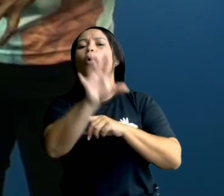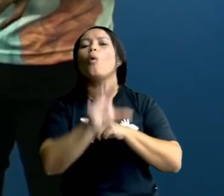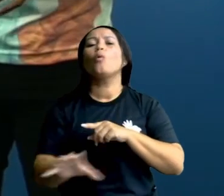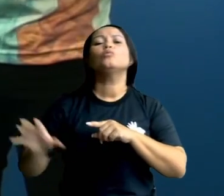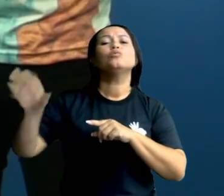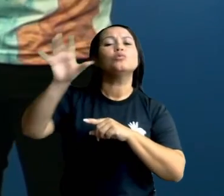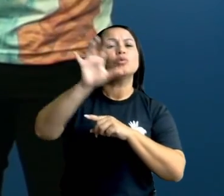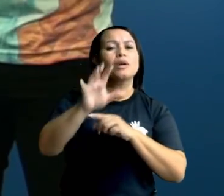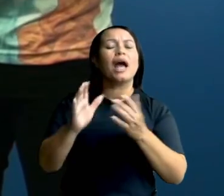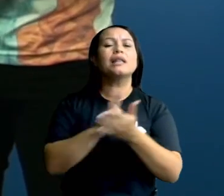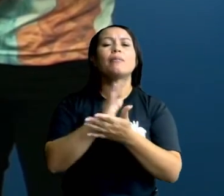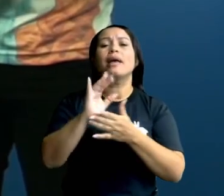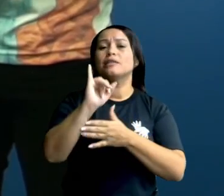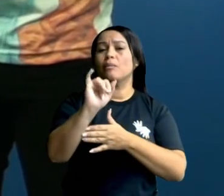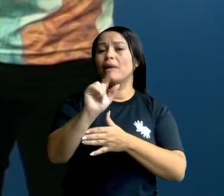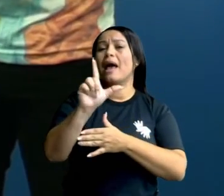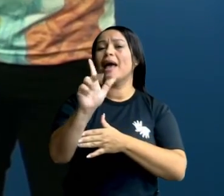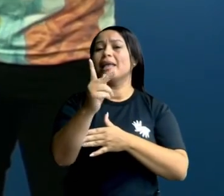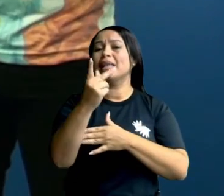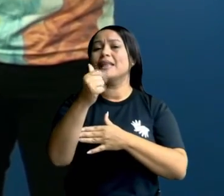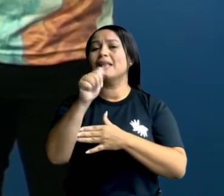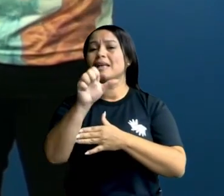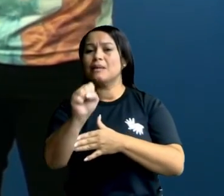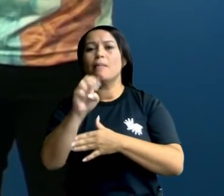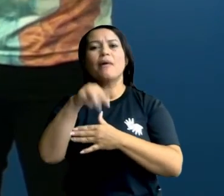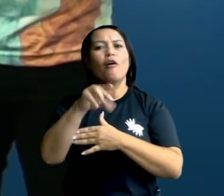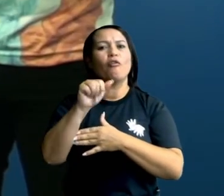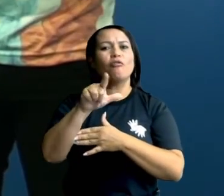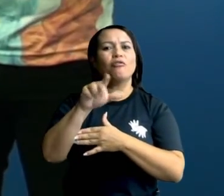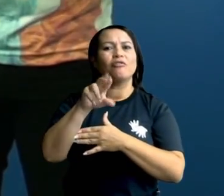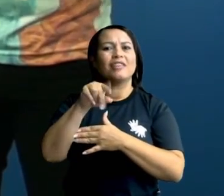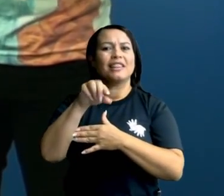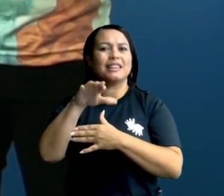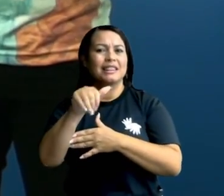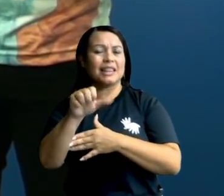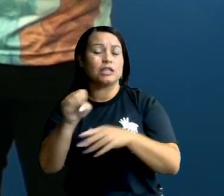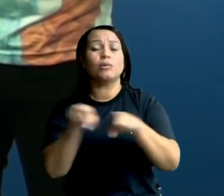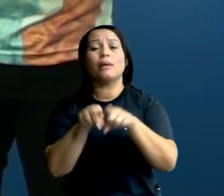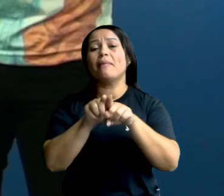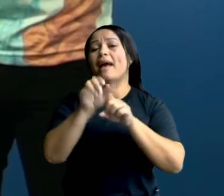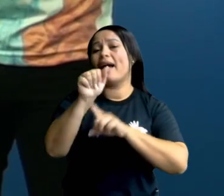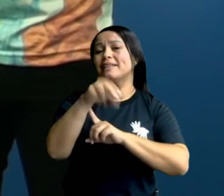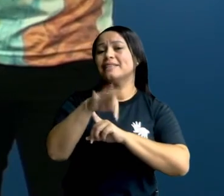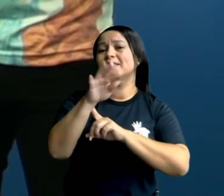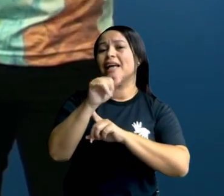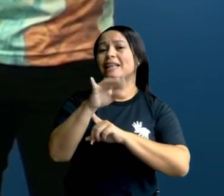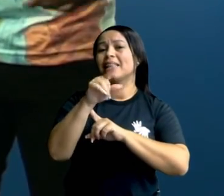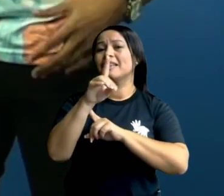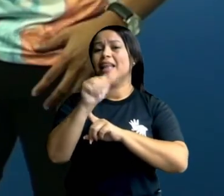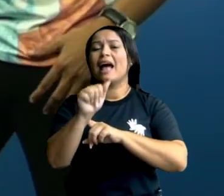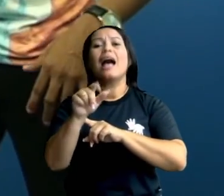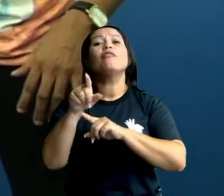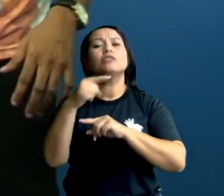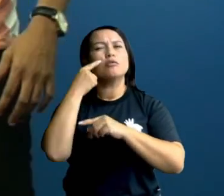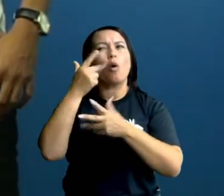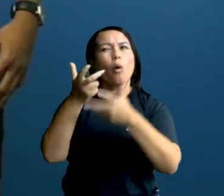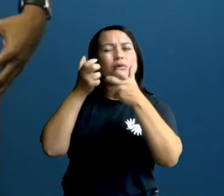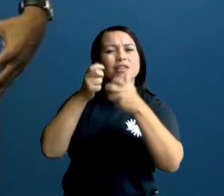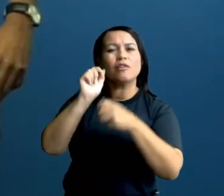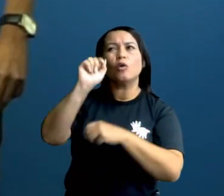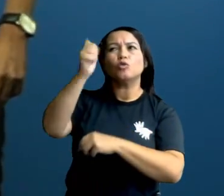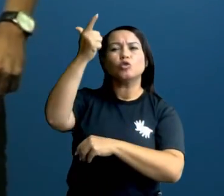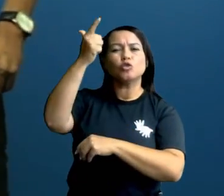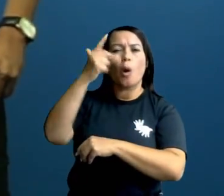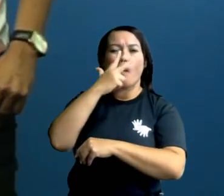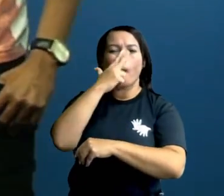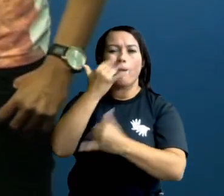Concagua, Ilhas Malvinas, ou mesmo a Antártica, né, se for aí no verão, você também vai poder observar esse chamado sol da